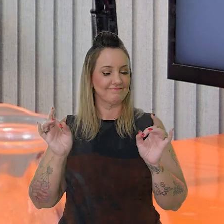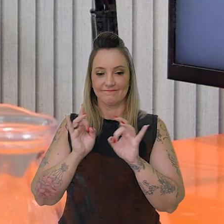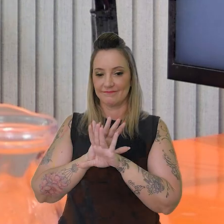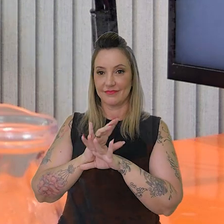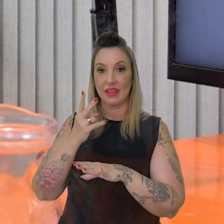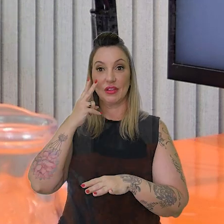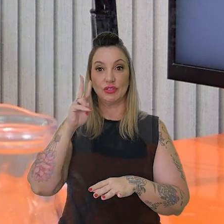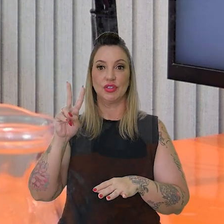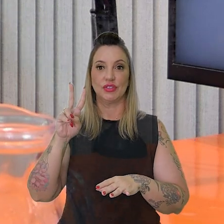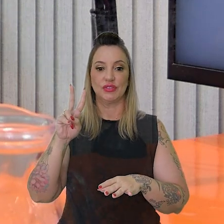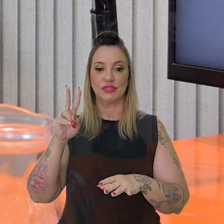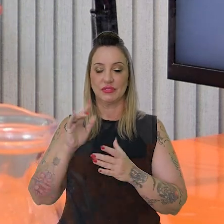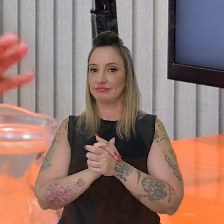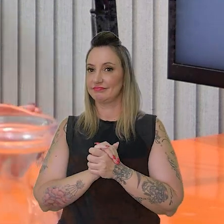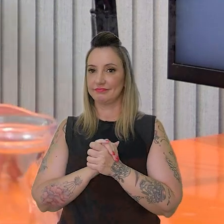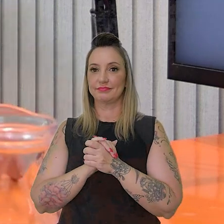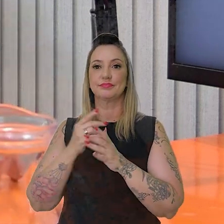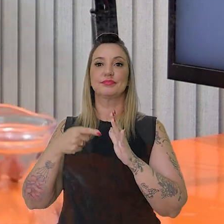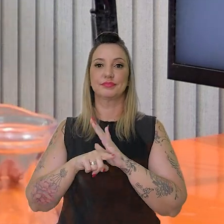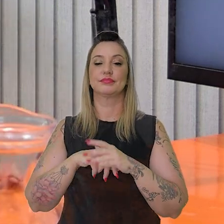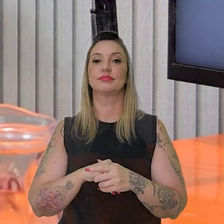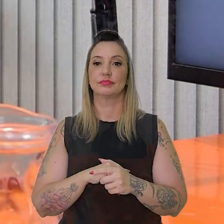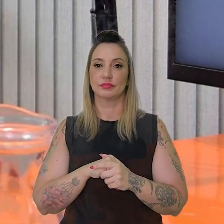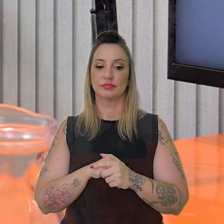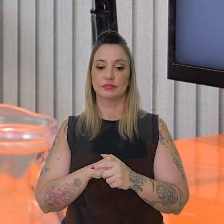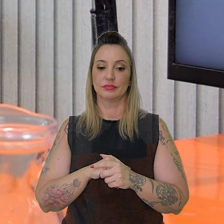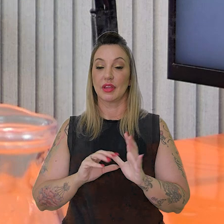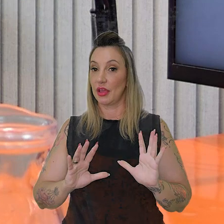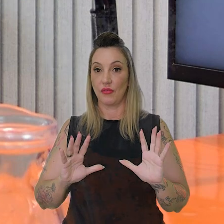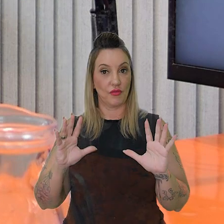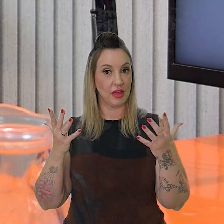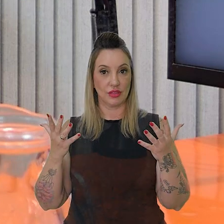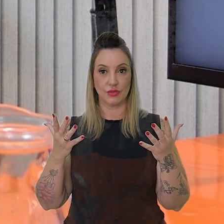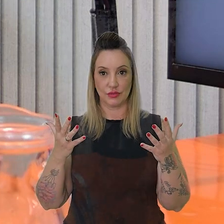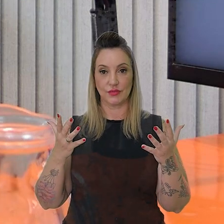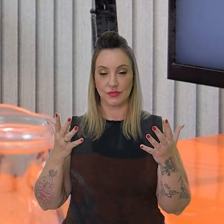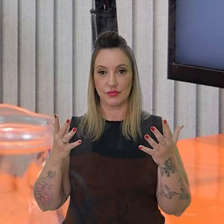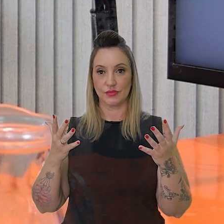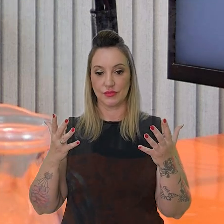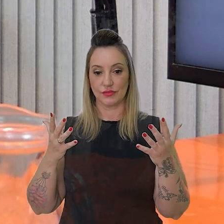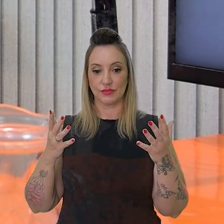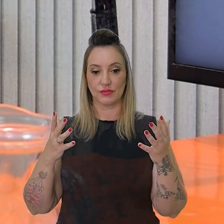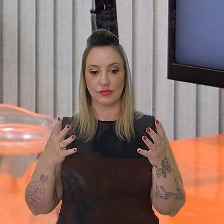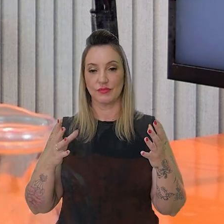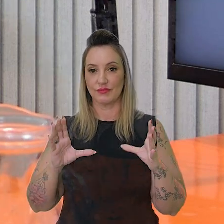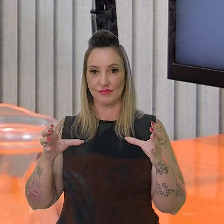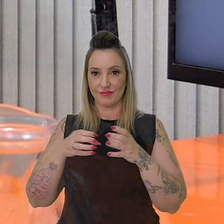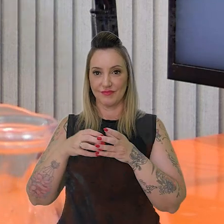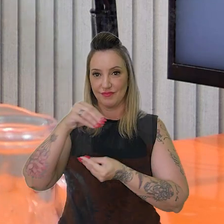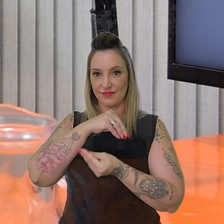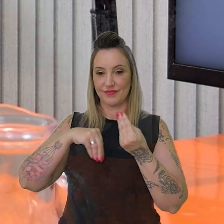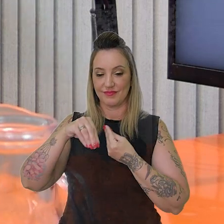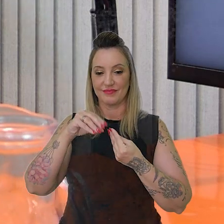ente isso dois dias de imersão e foi um evento assim que juntou